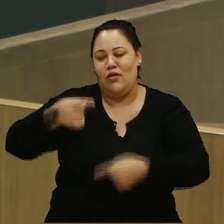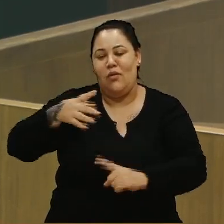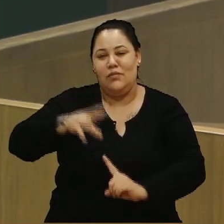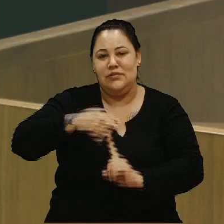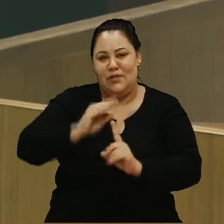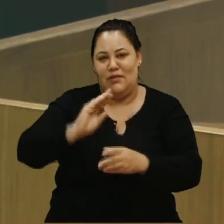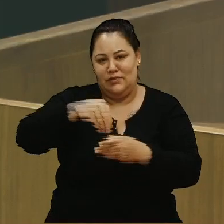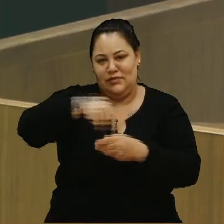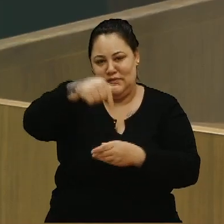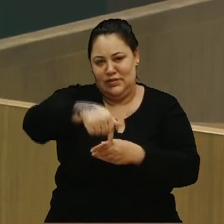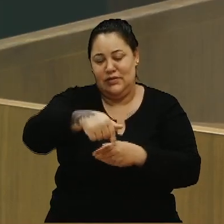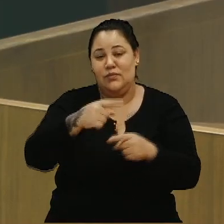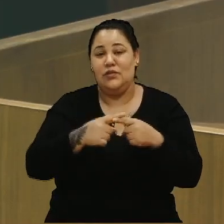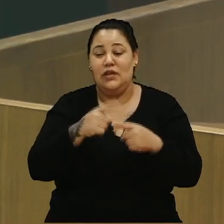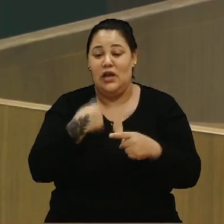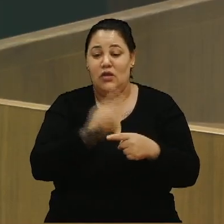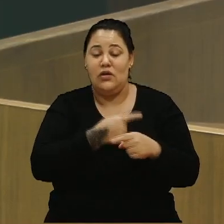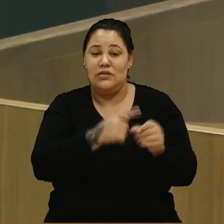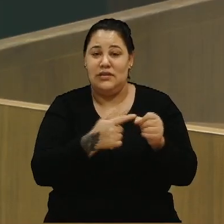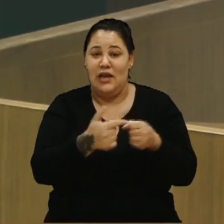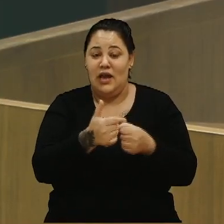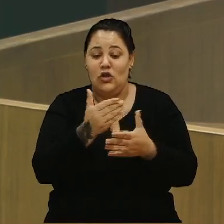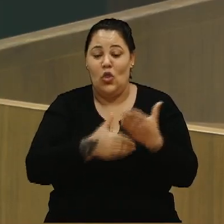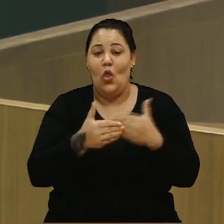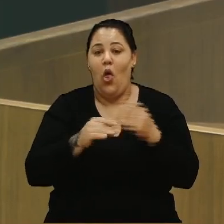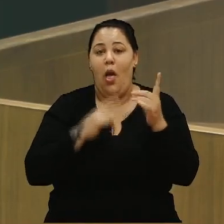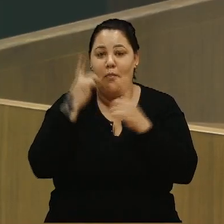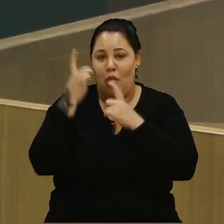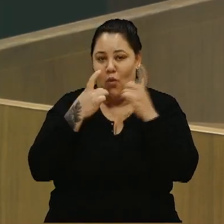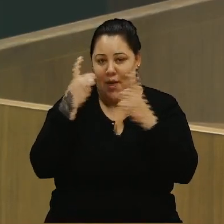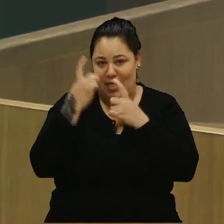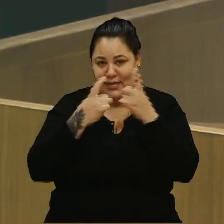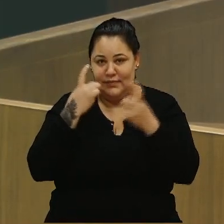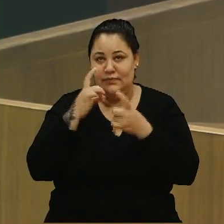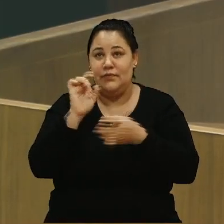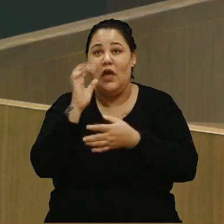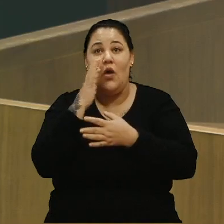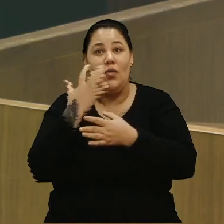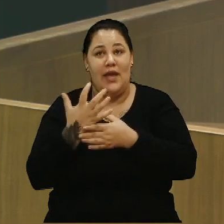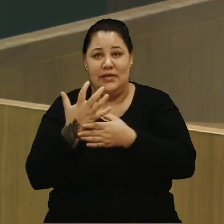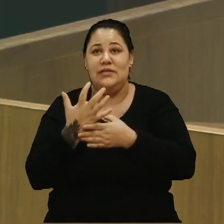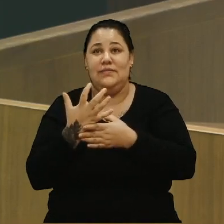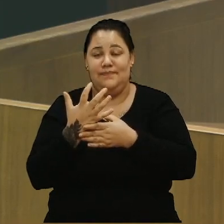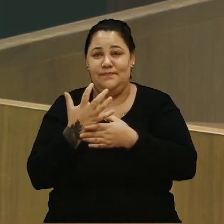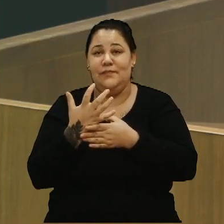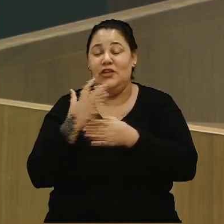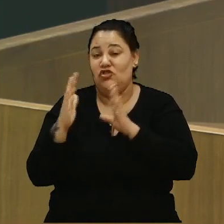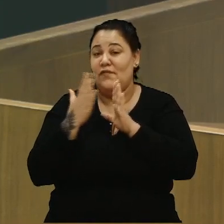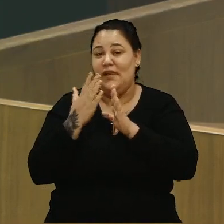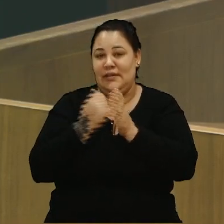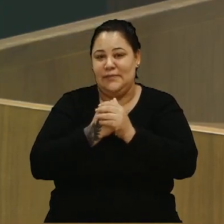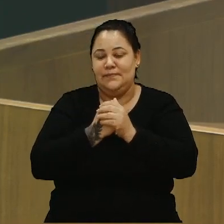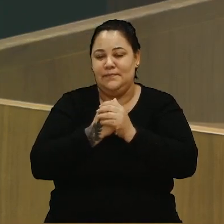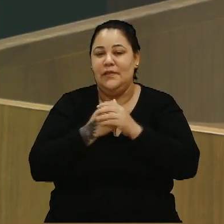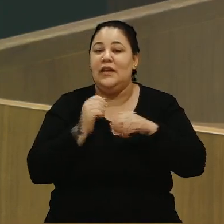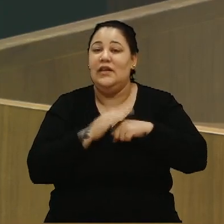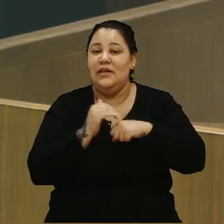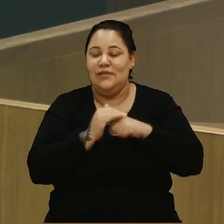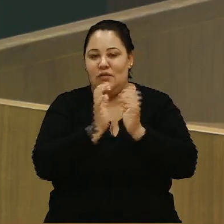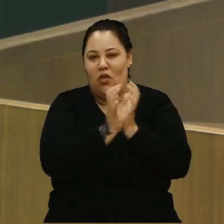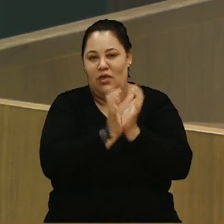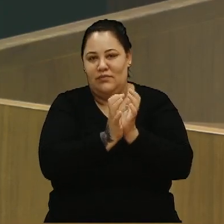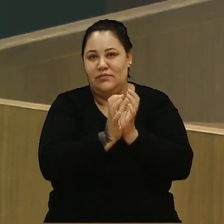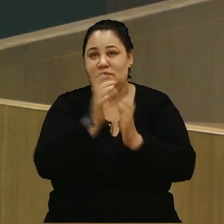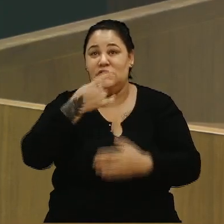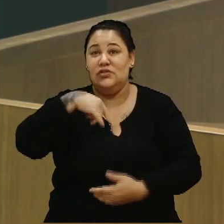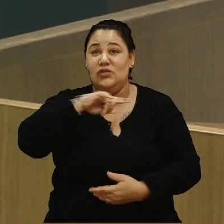casa, já que a nossa cidade toda está preocupada com a situação que nós viemos passando. Nobres colegas, nós